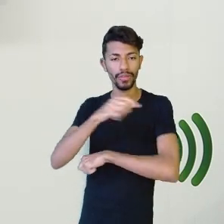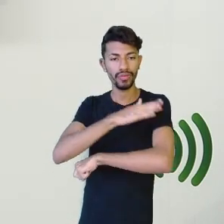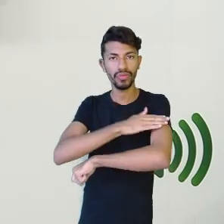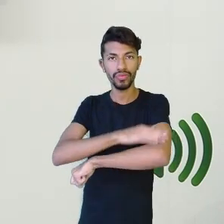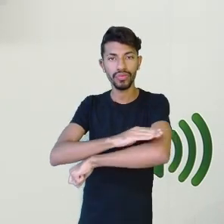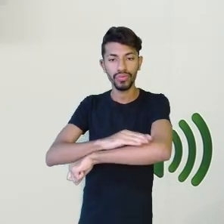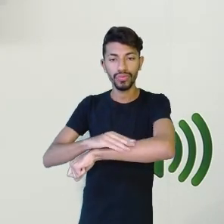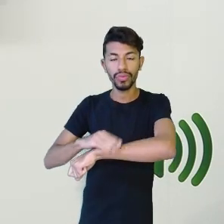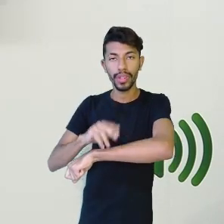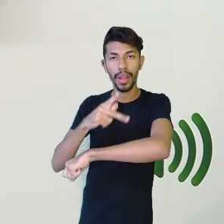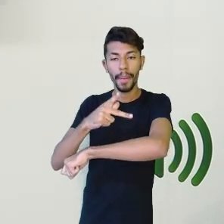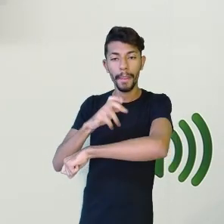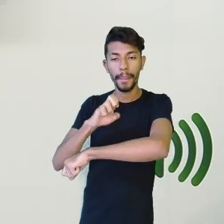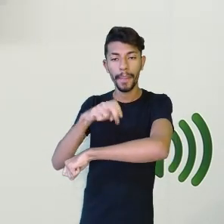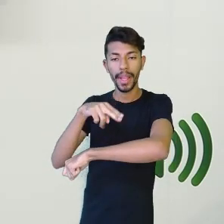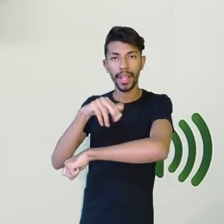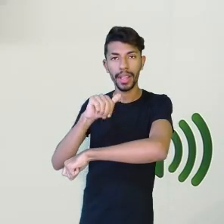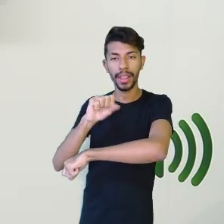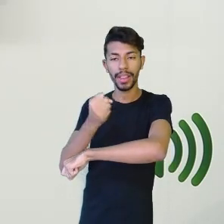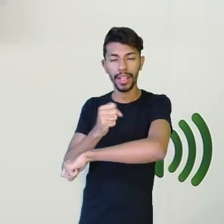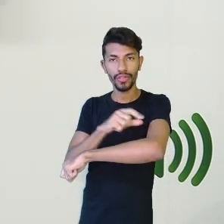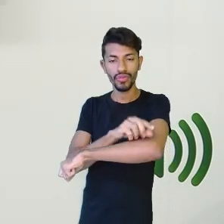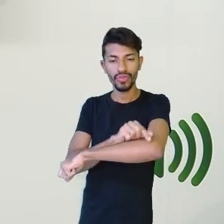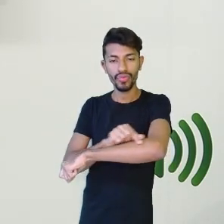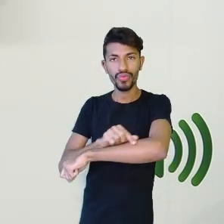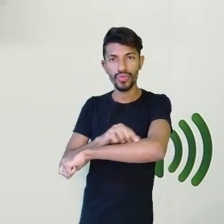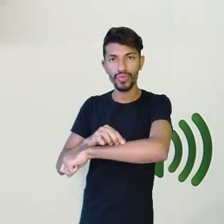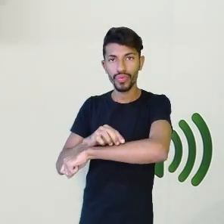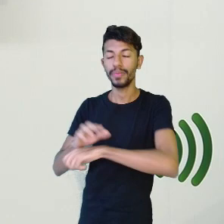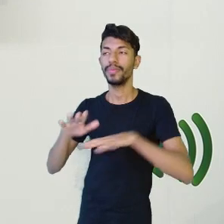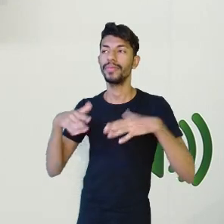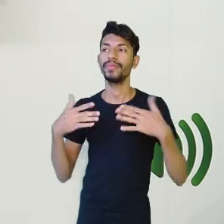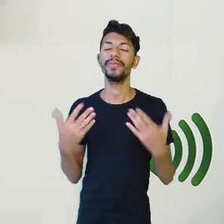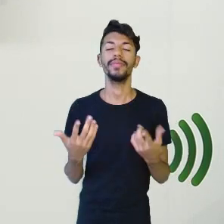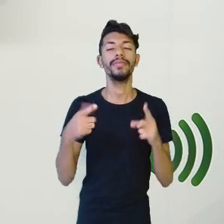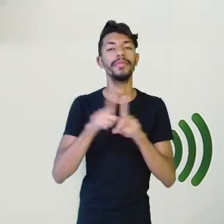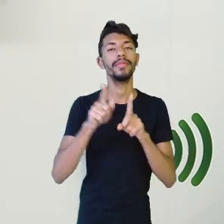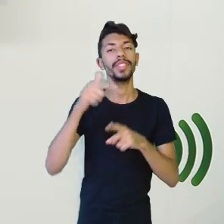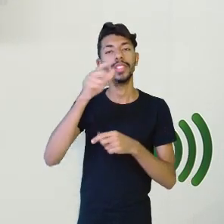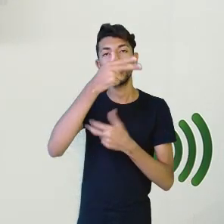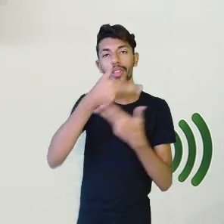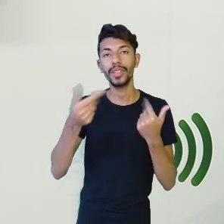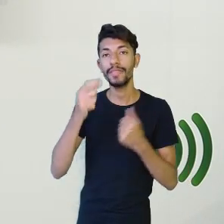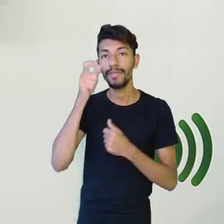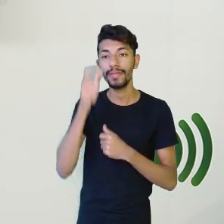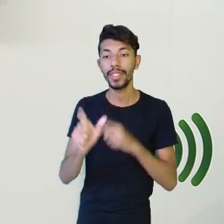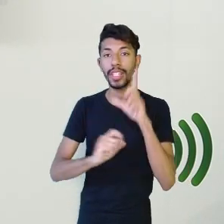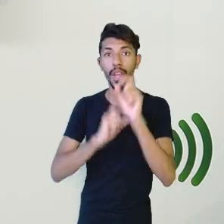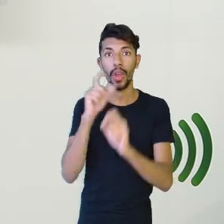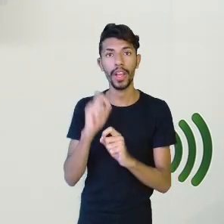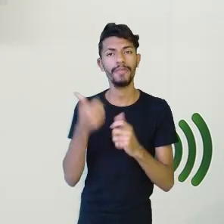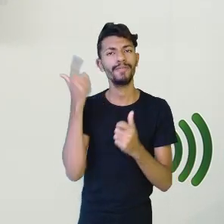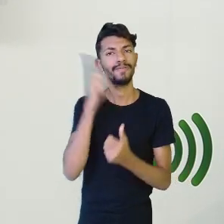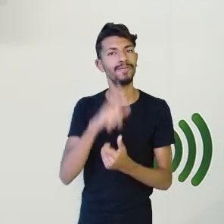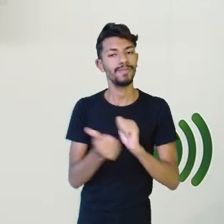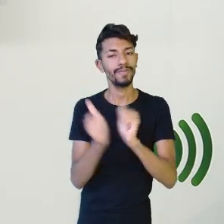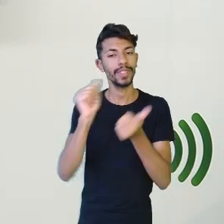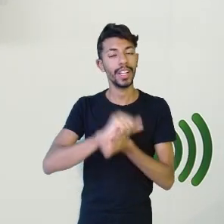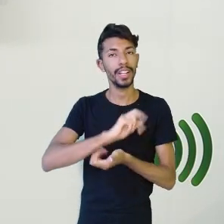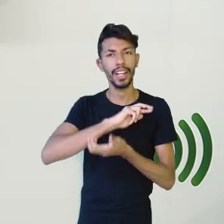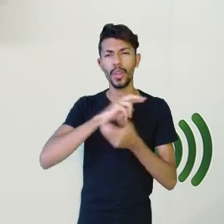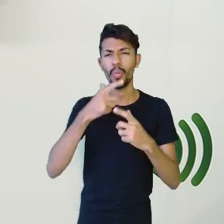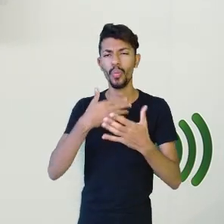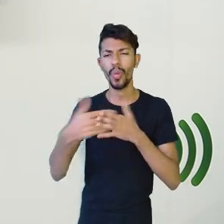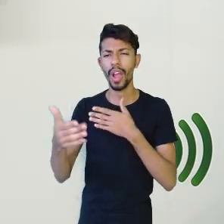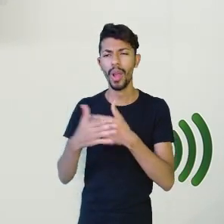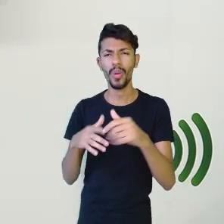natureza, as aves são os únicos que possuem penas. E outra coisa interessante é que elas podem se adaptar a qualquer tipo de